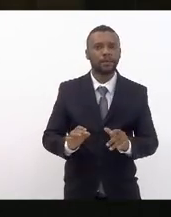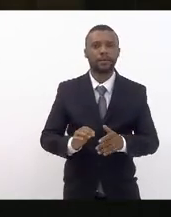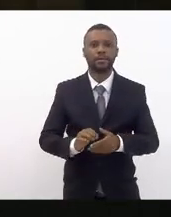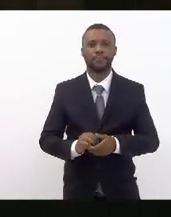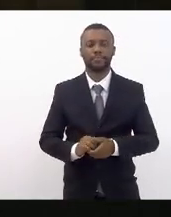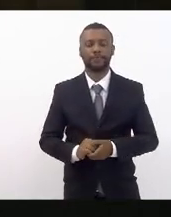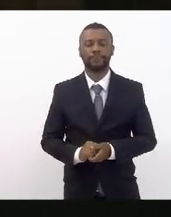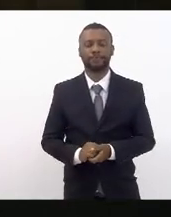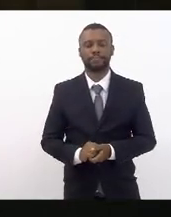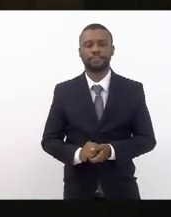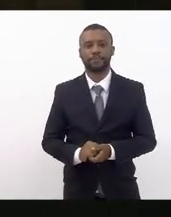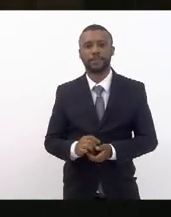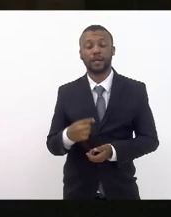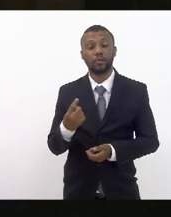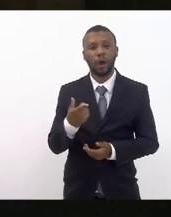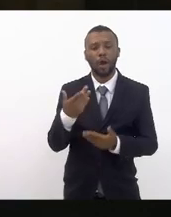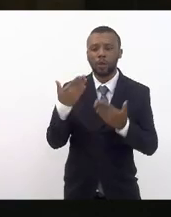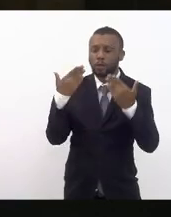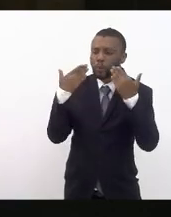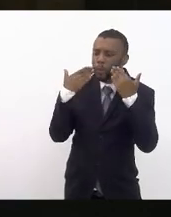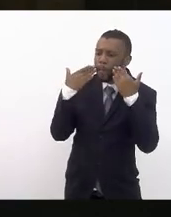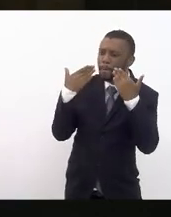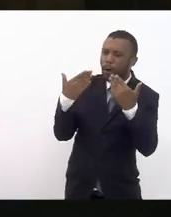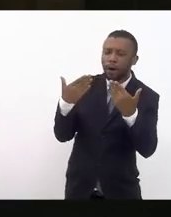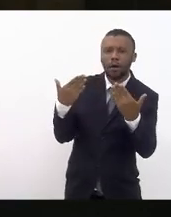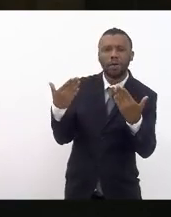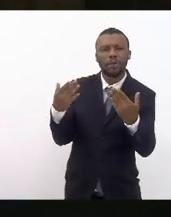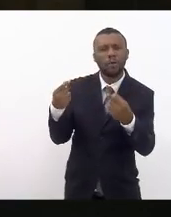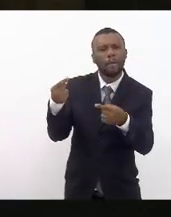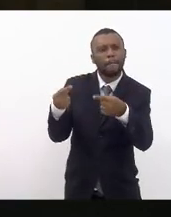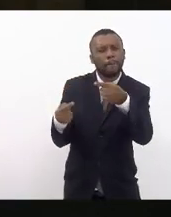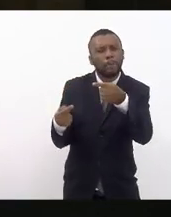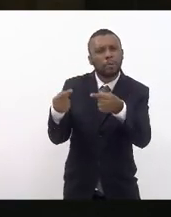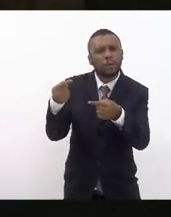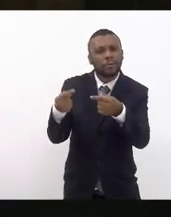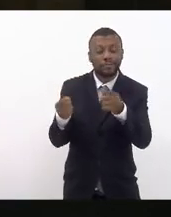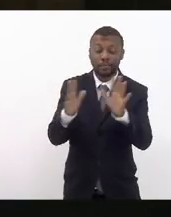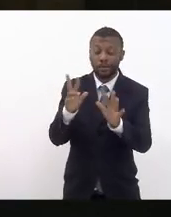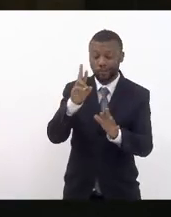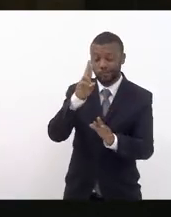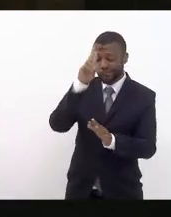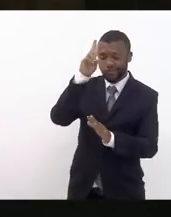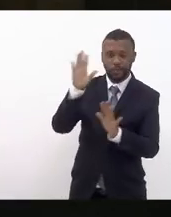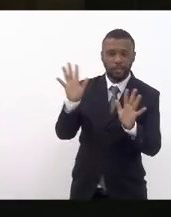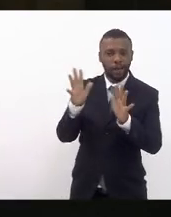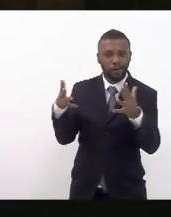E aí nos deparamos com políticos, com político não, pelo amor de